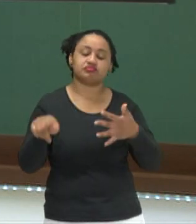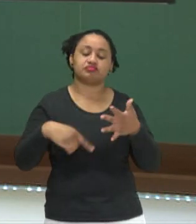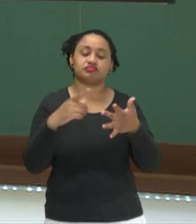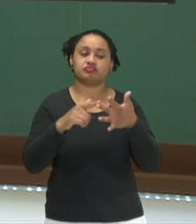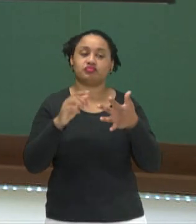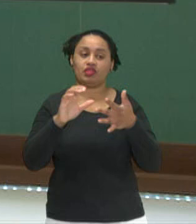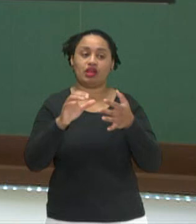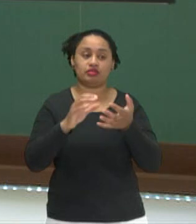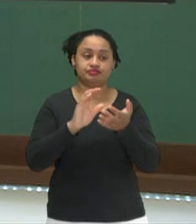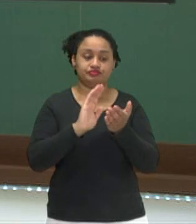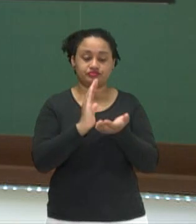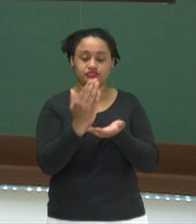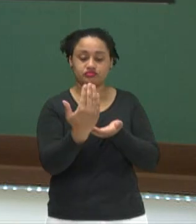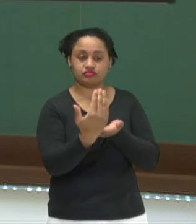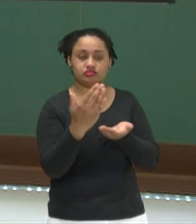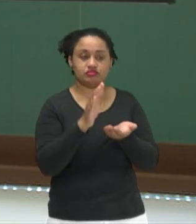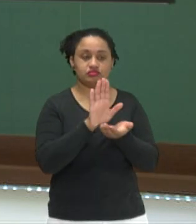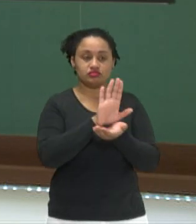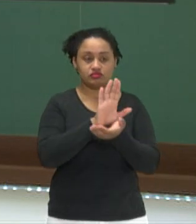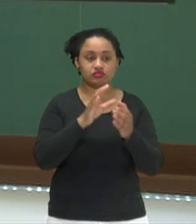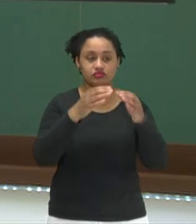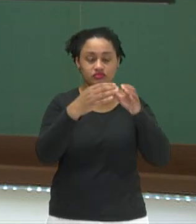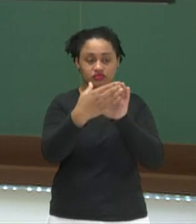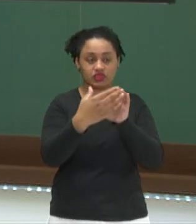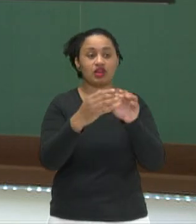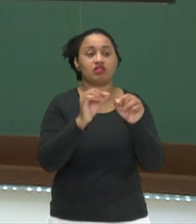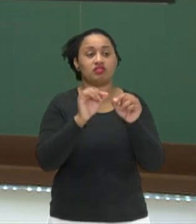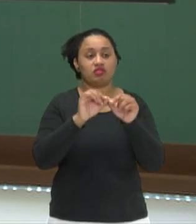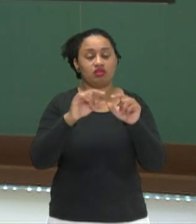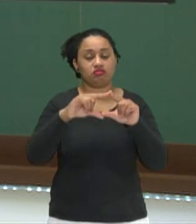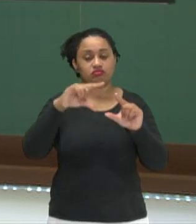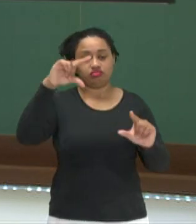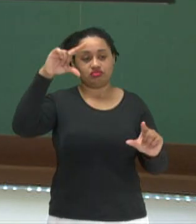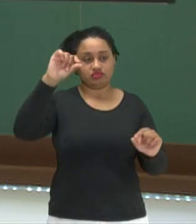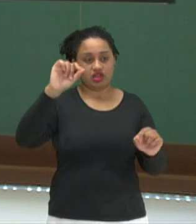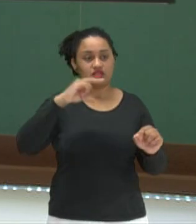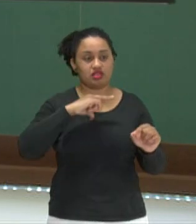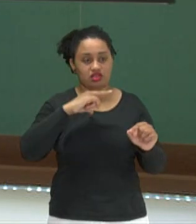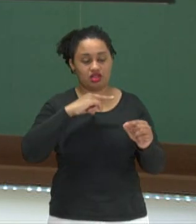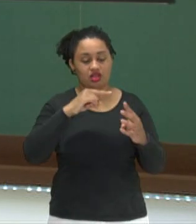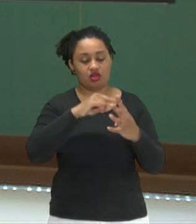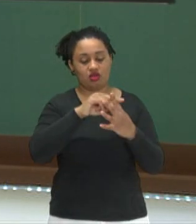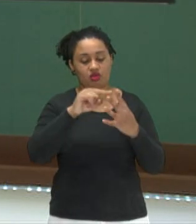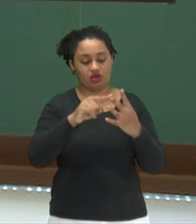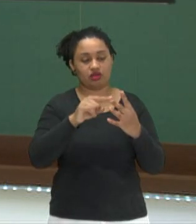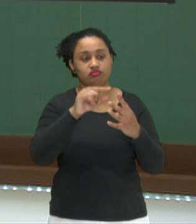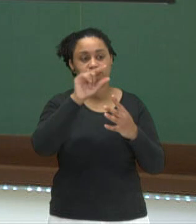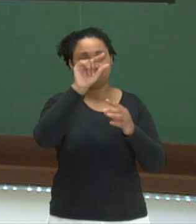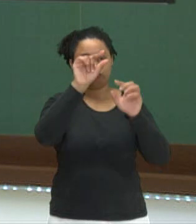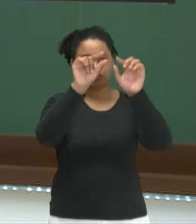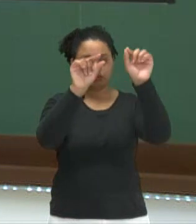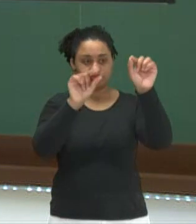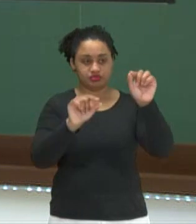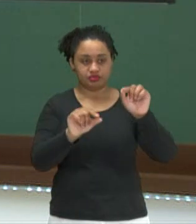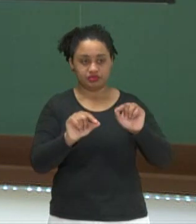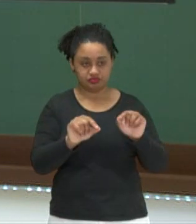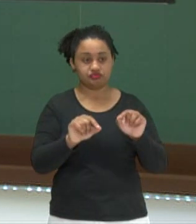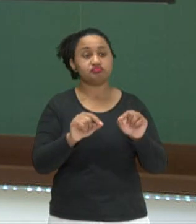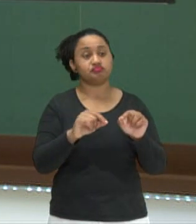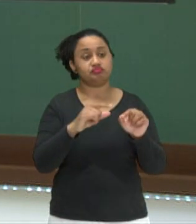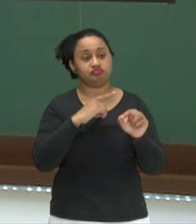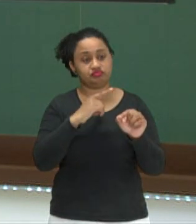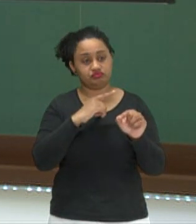faces laterais são todos paralelogramos formados por 4 pontos, né? Então, por exemplo, aqui eu tenho o ponto